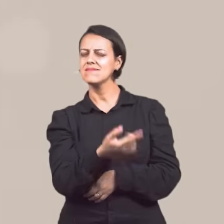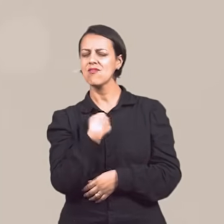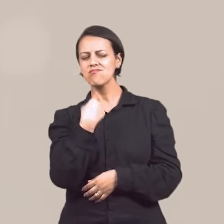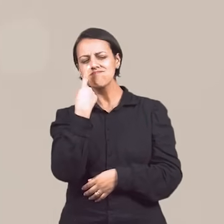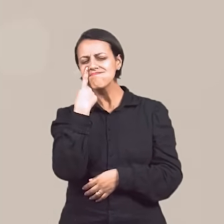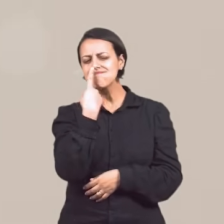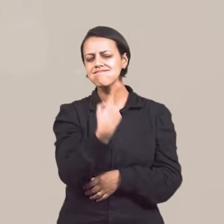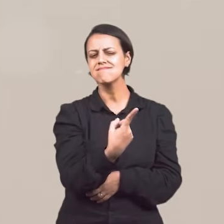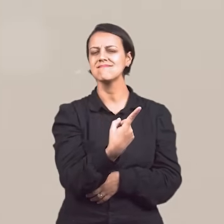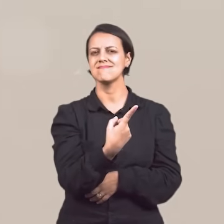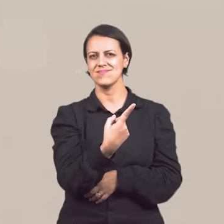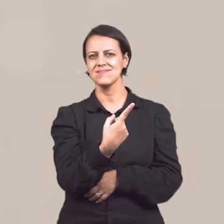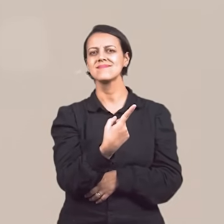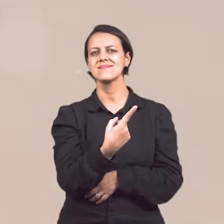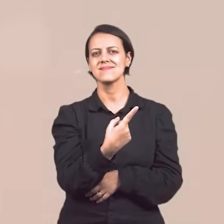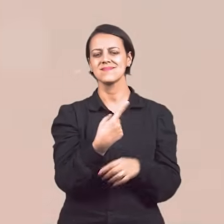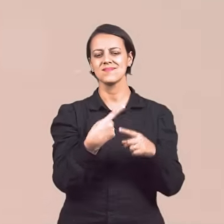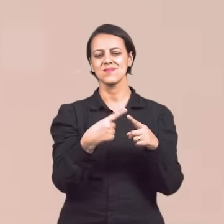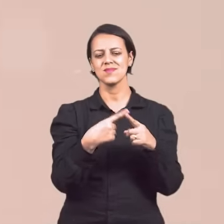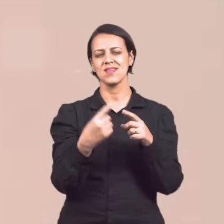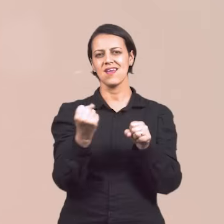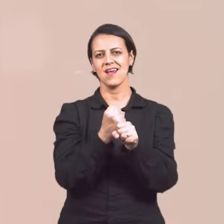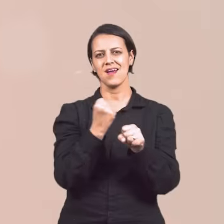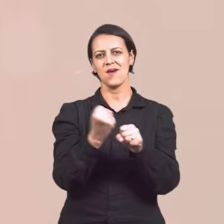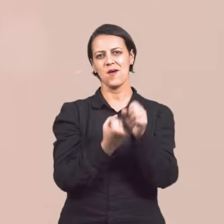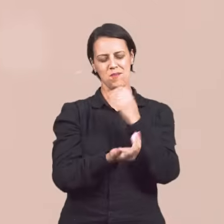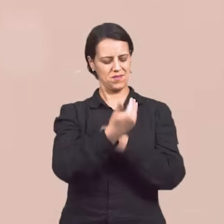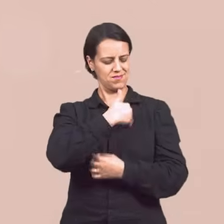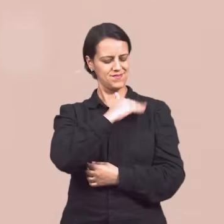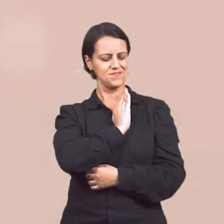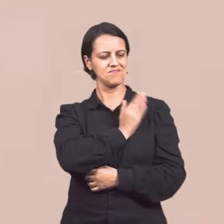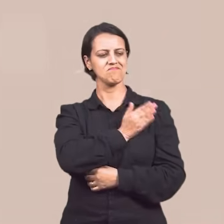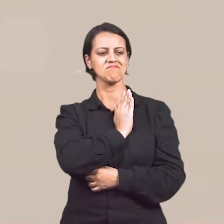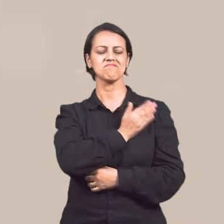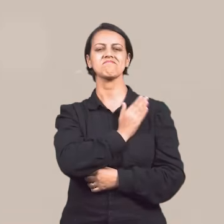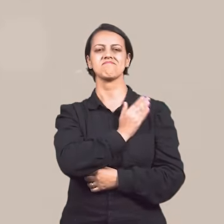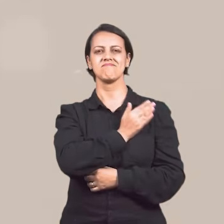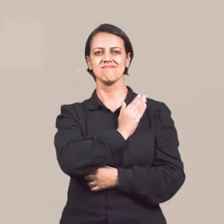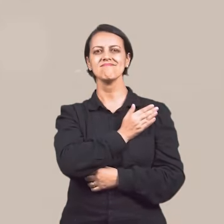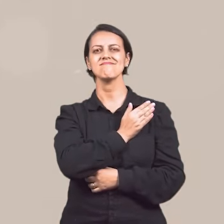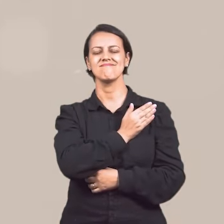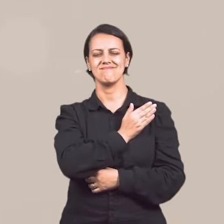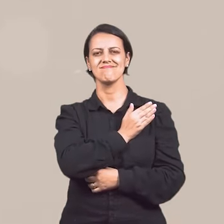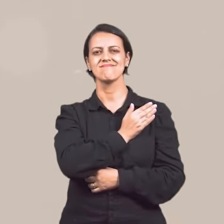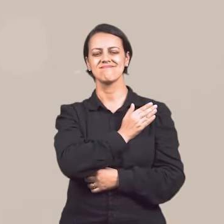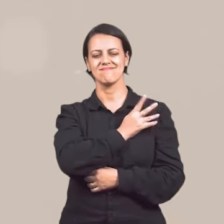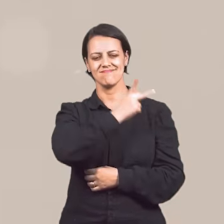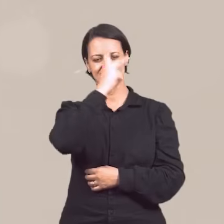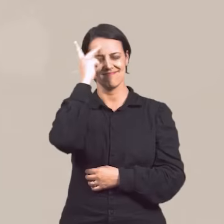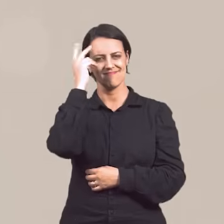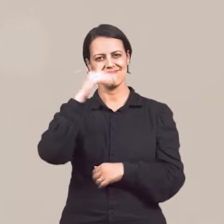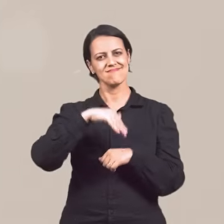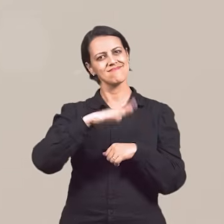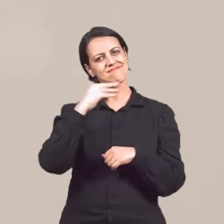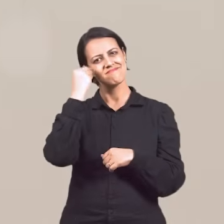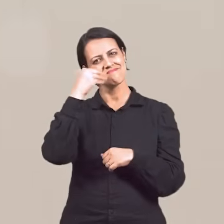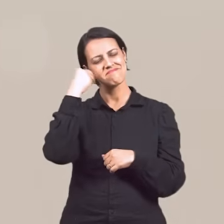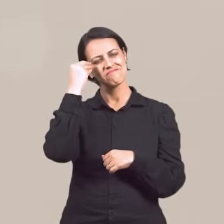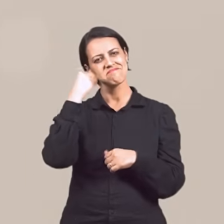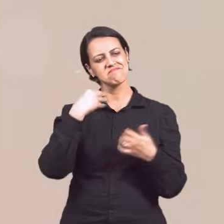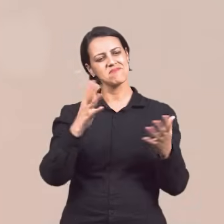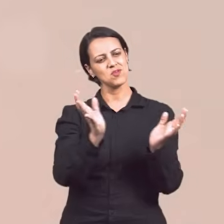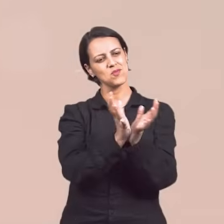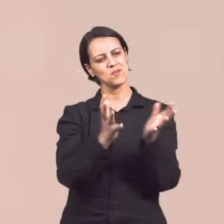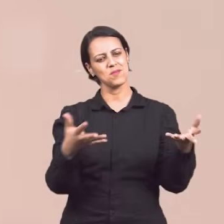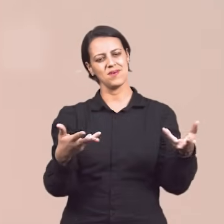povo que vai na madrugada é o povo experiente, esse povo que tem